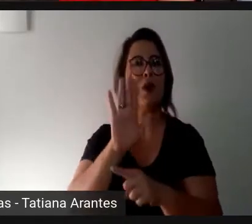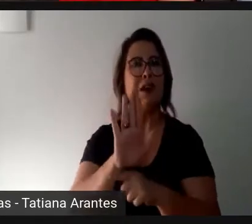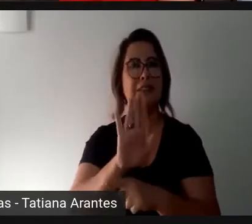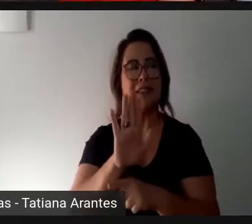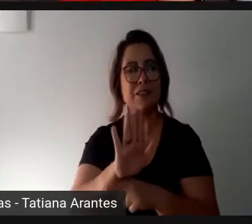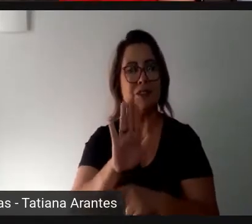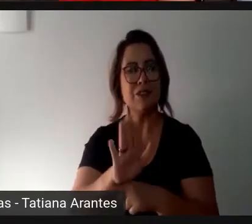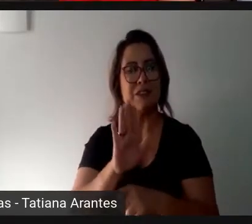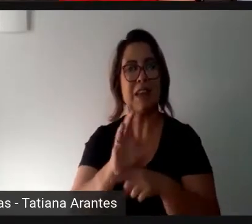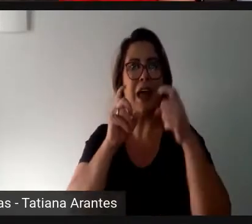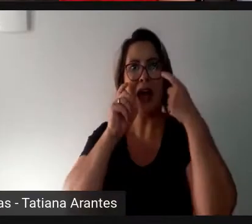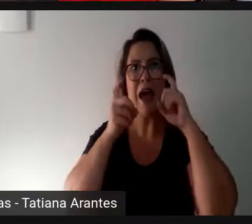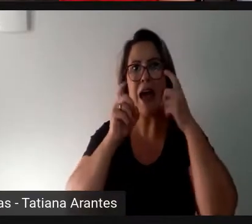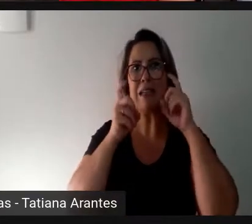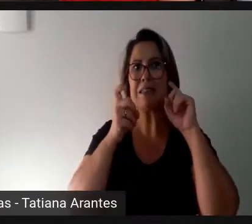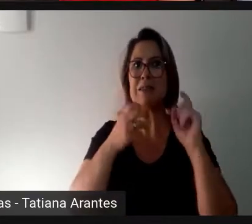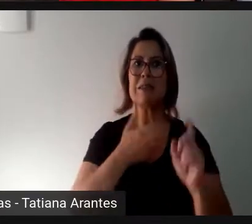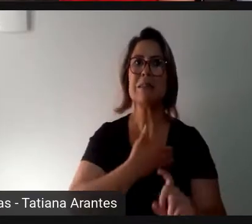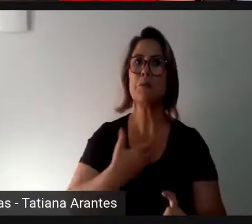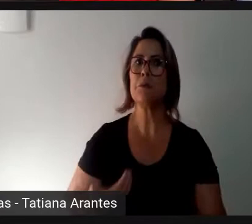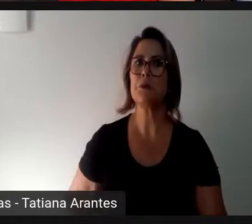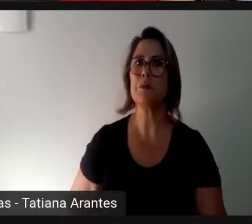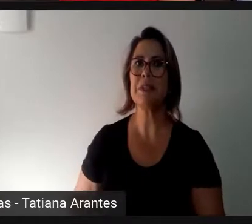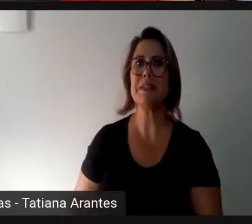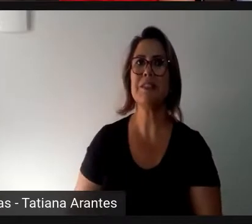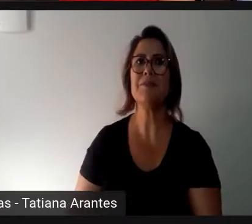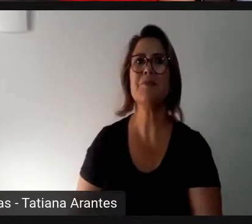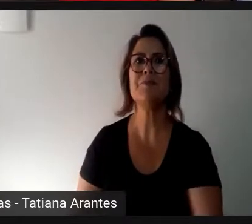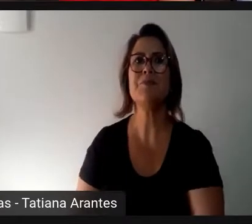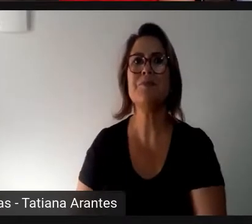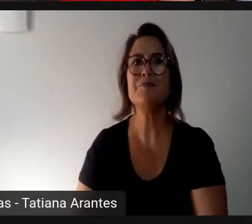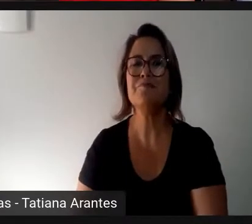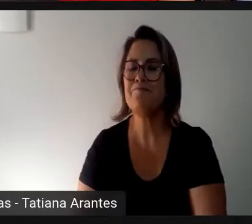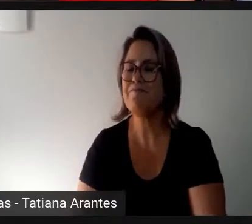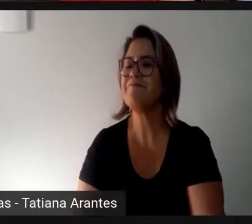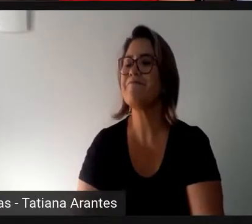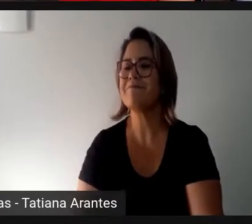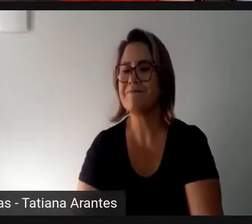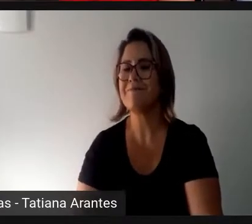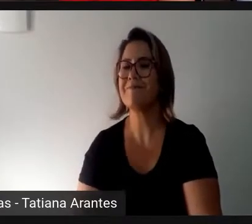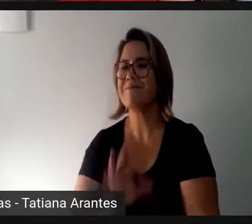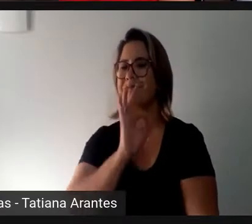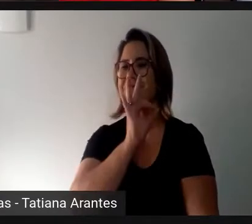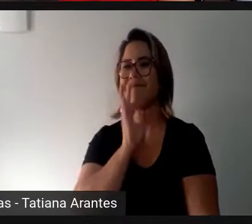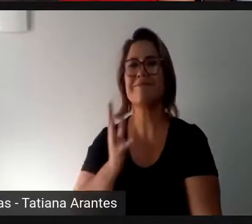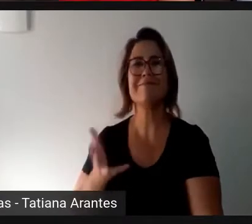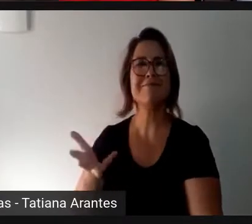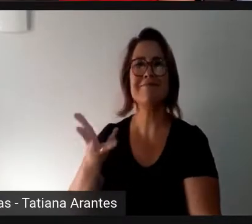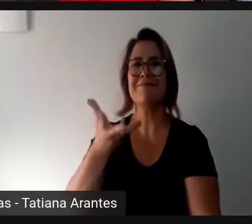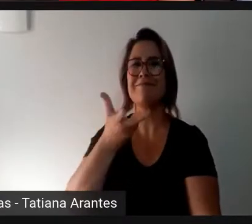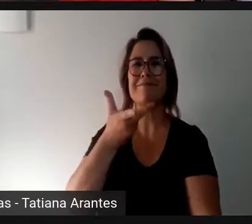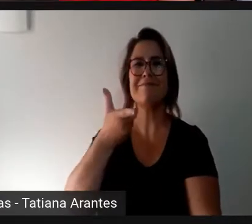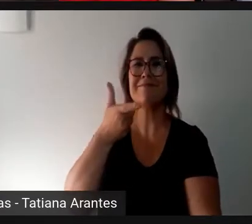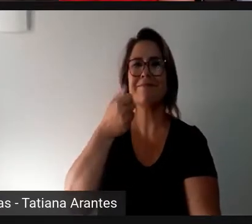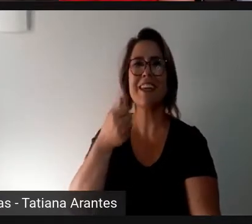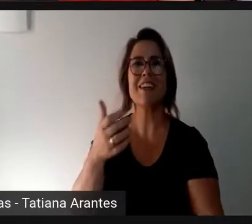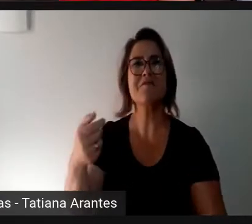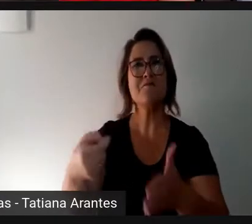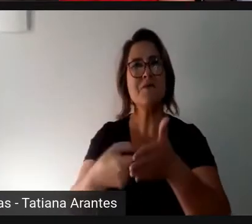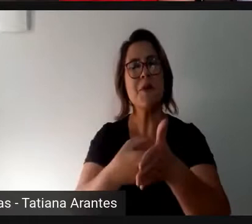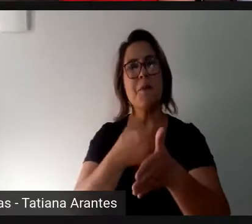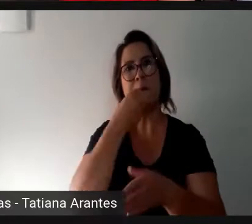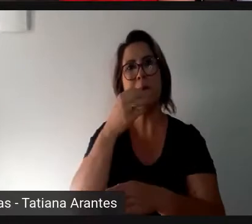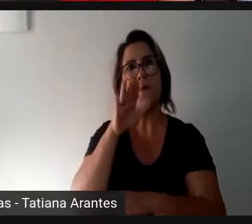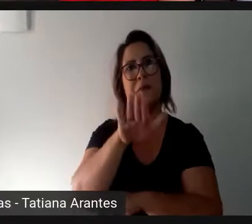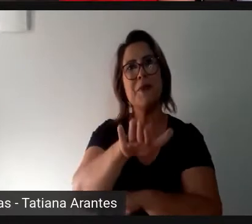pública? Boa tarde, Marilene. Excelente pergunta. Queria primeiro agradecer ao CEFOL pelo convite,